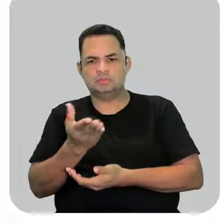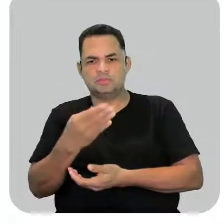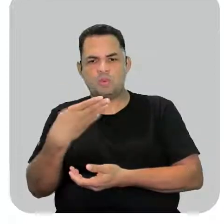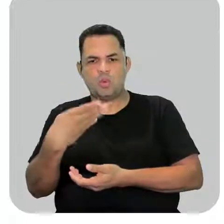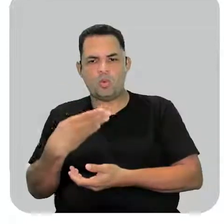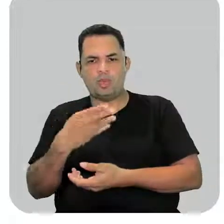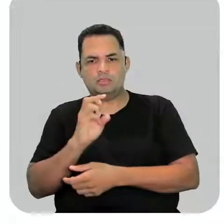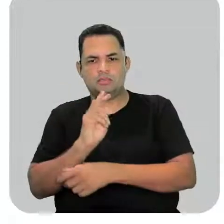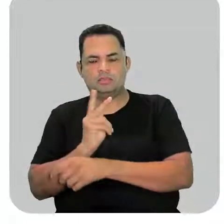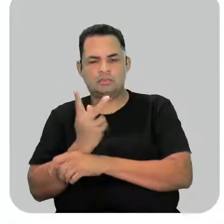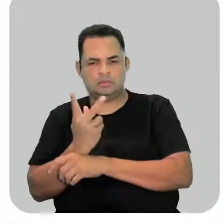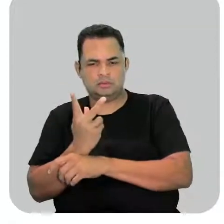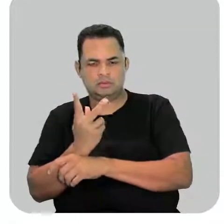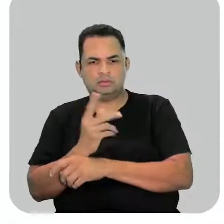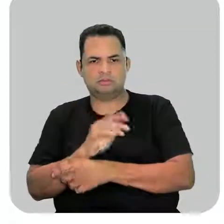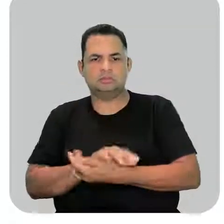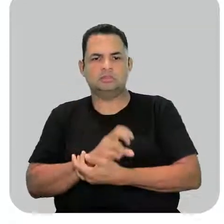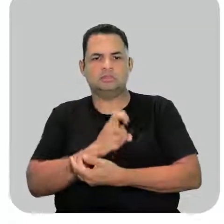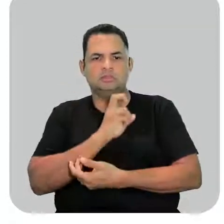4,